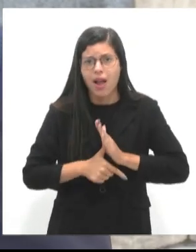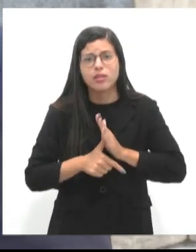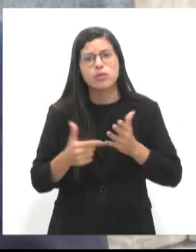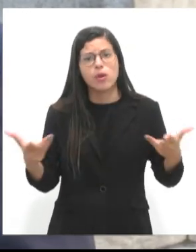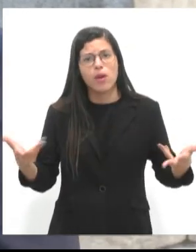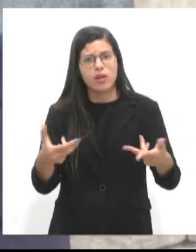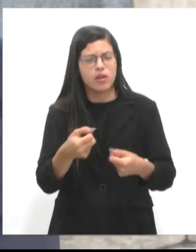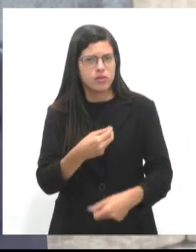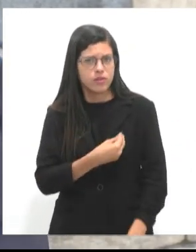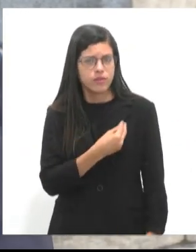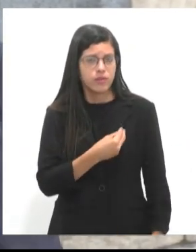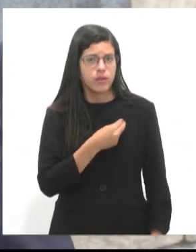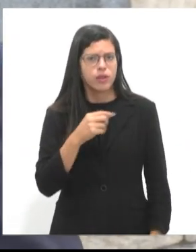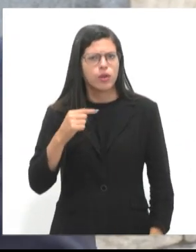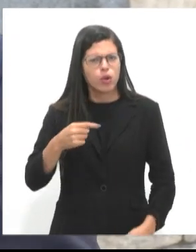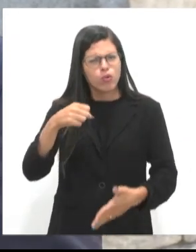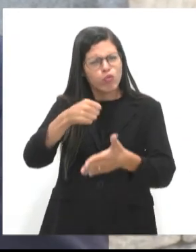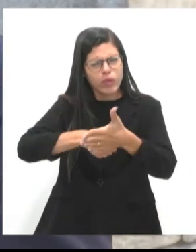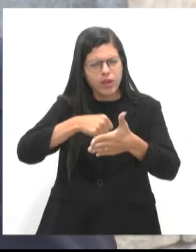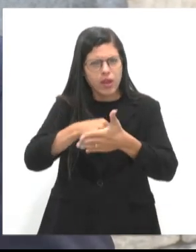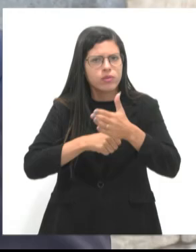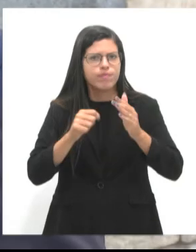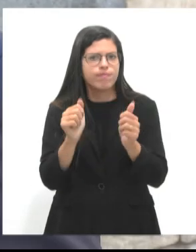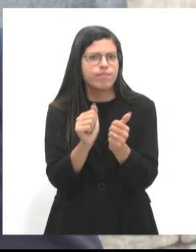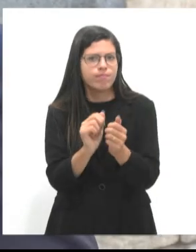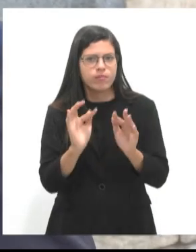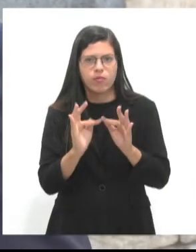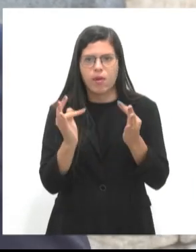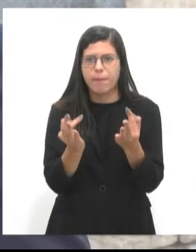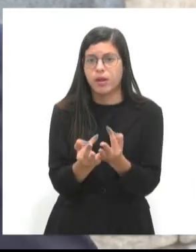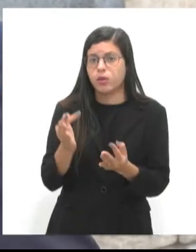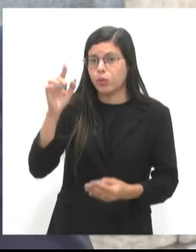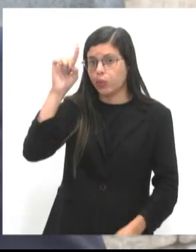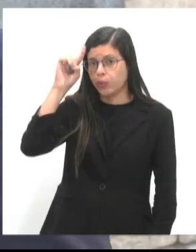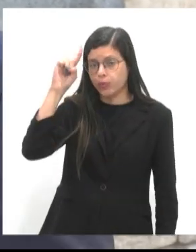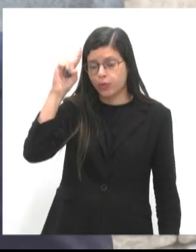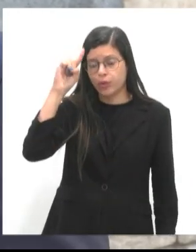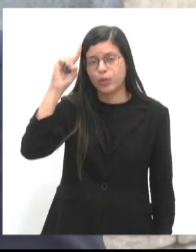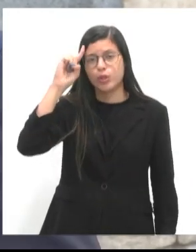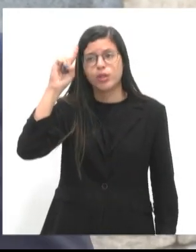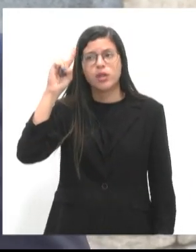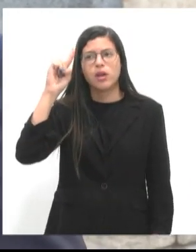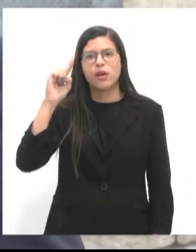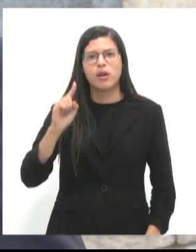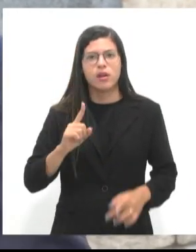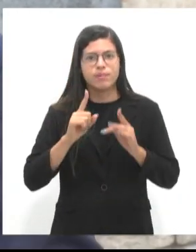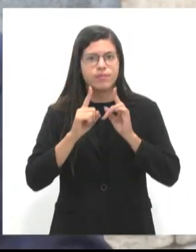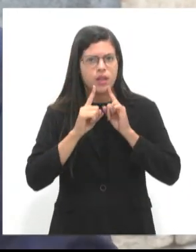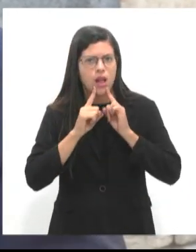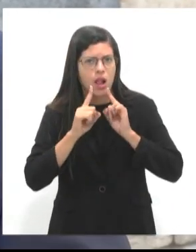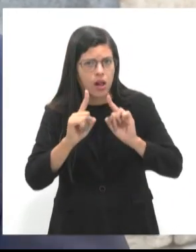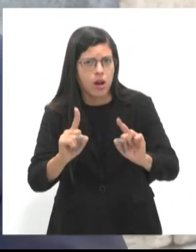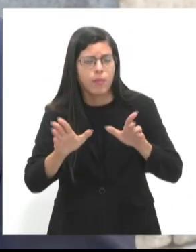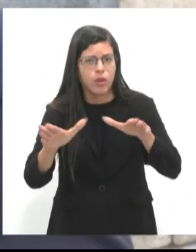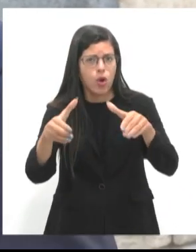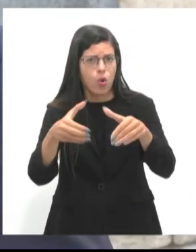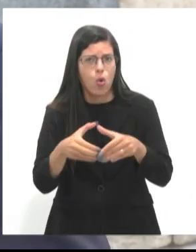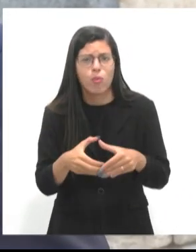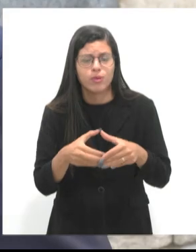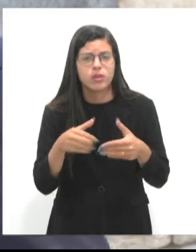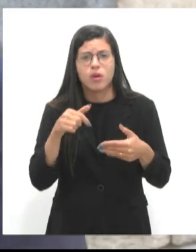Então a gente tem lutado junto com muitas famílias diariamente que reclamam na comissão porque clínicas estão